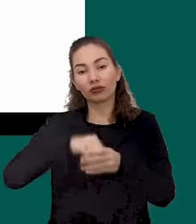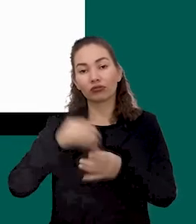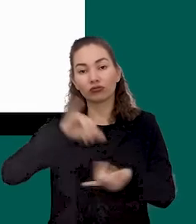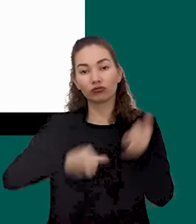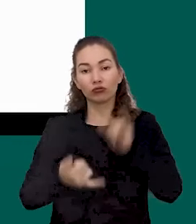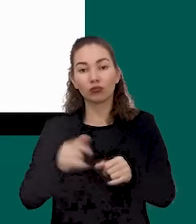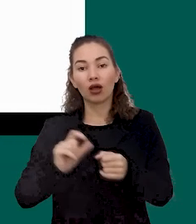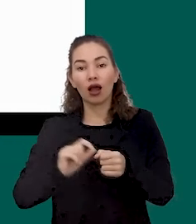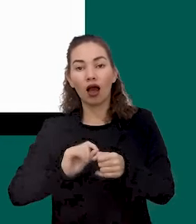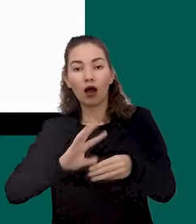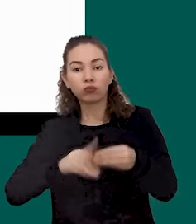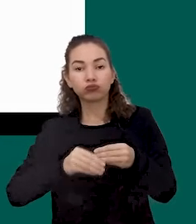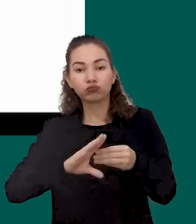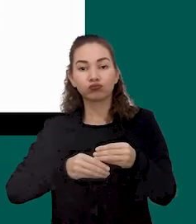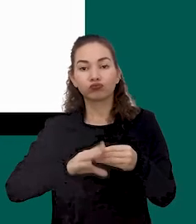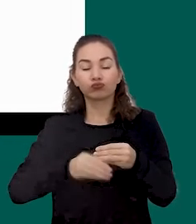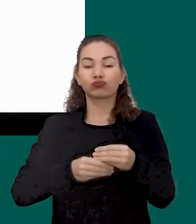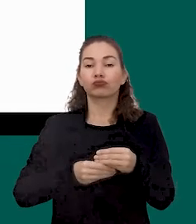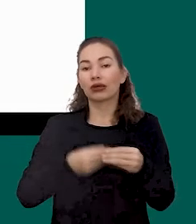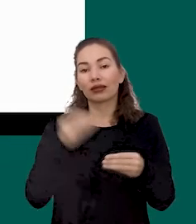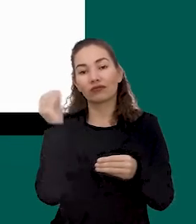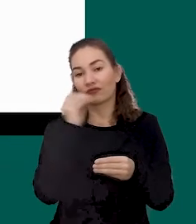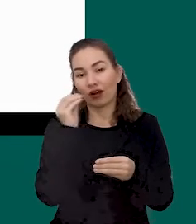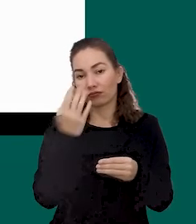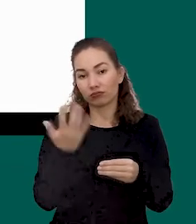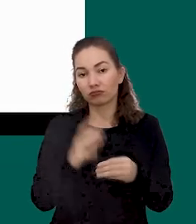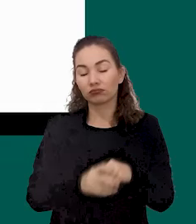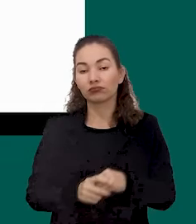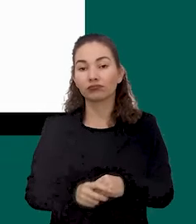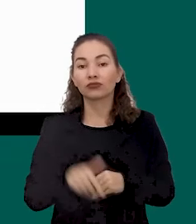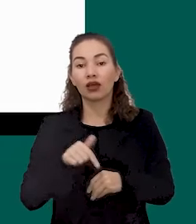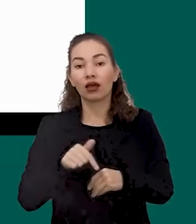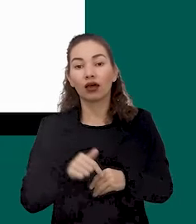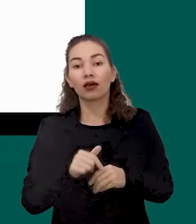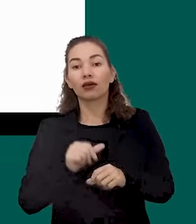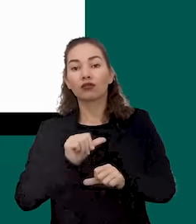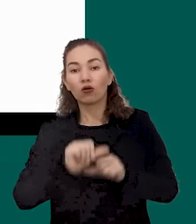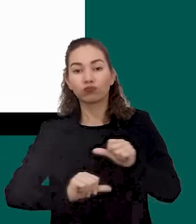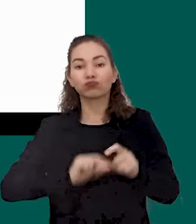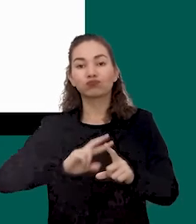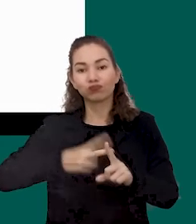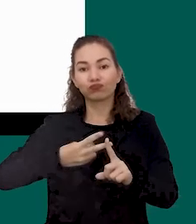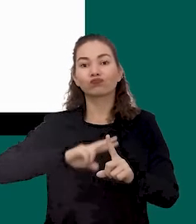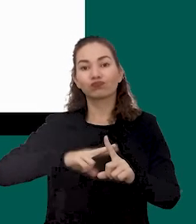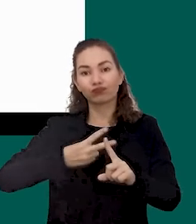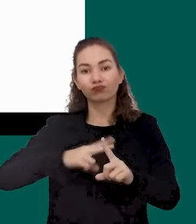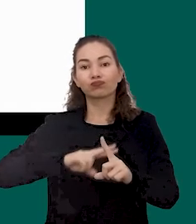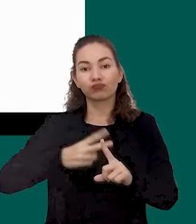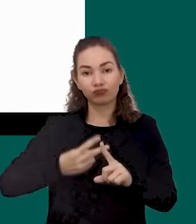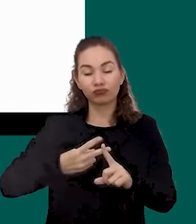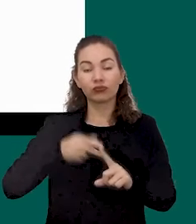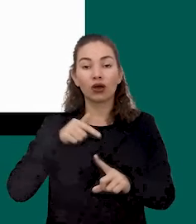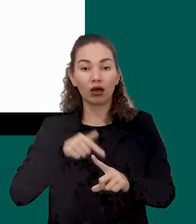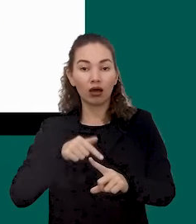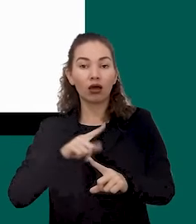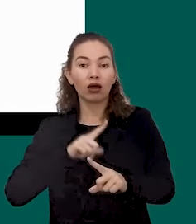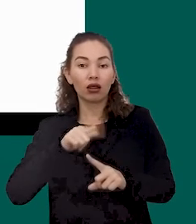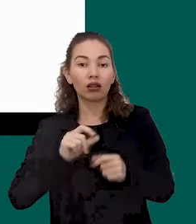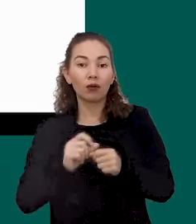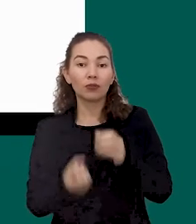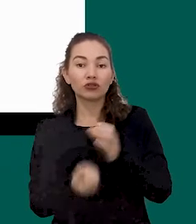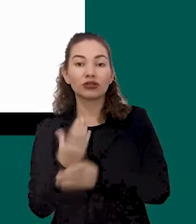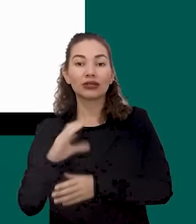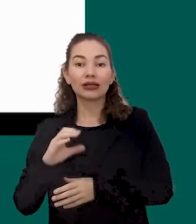que eles acumulem mutações debilitantes. Então, o vírus se multiplica. Dessa forma, você pode criar